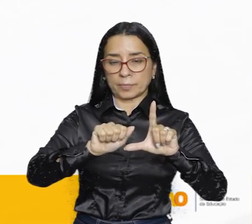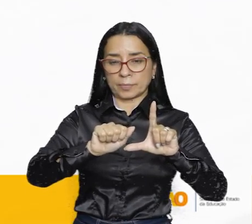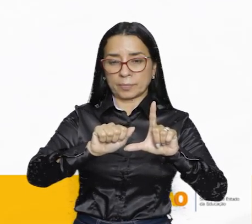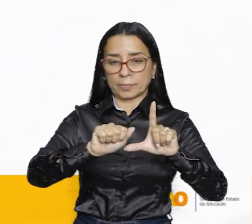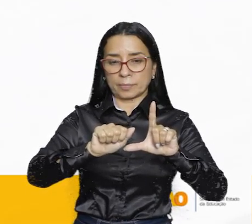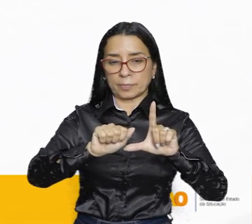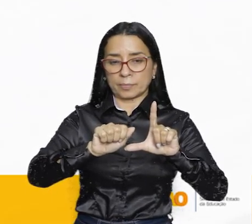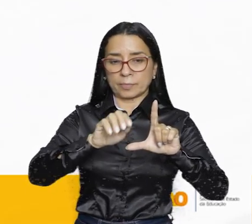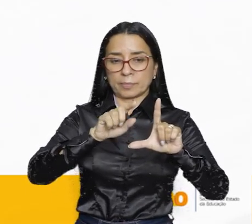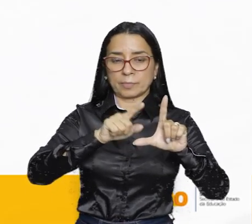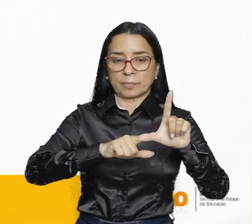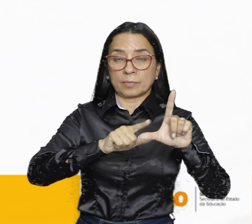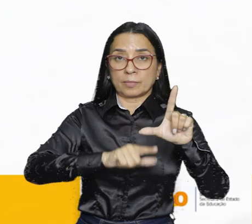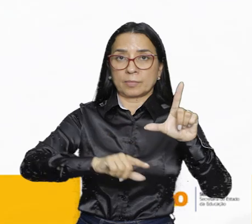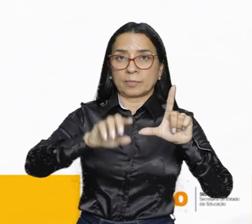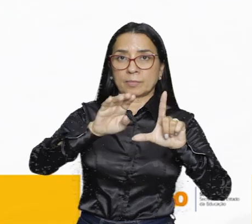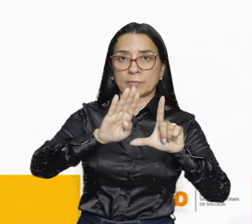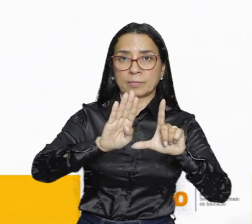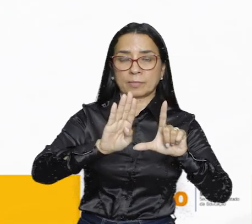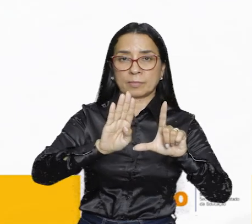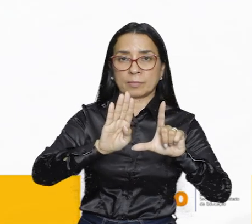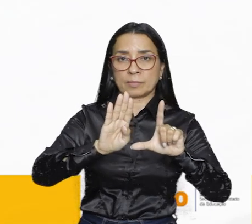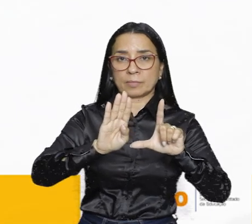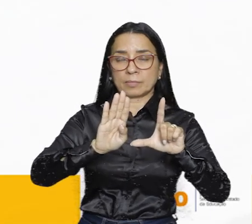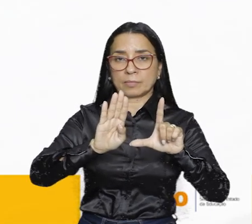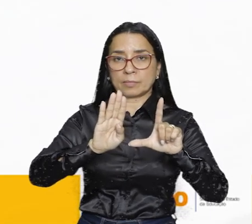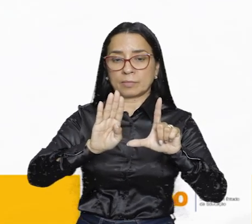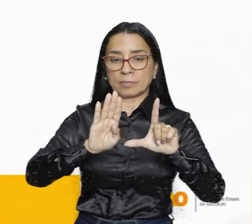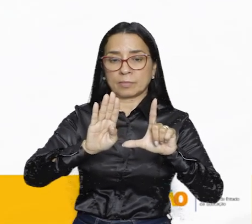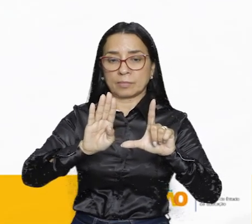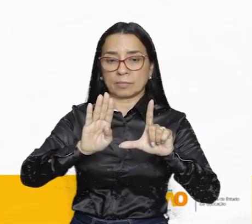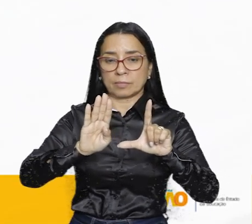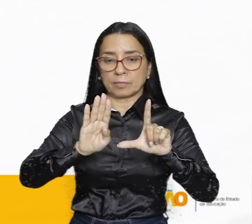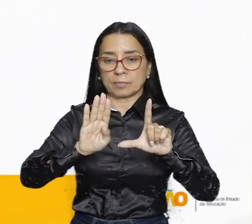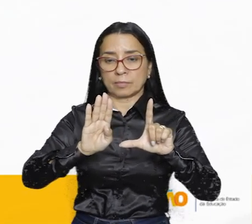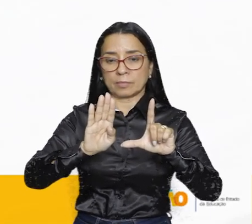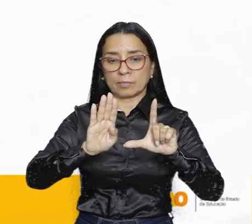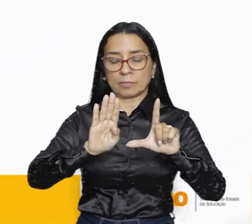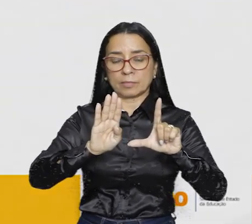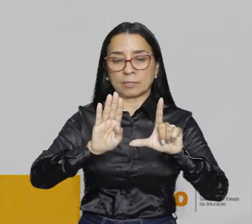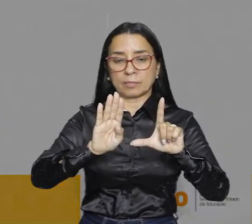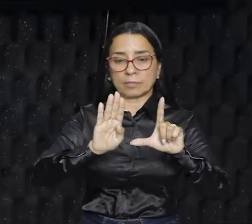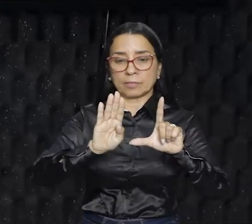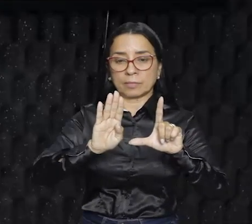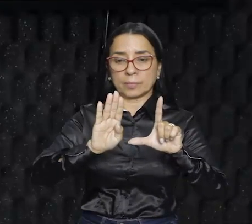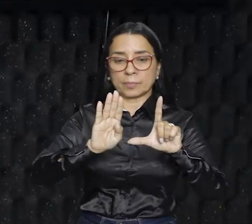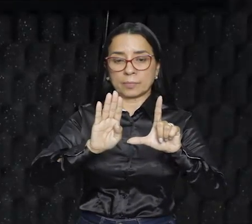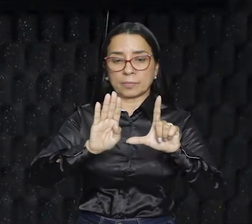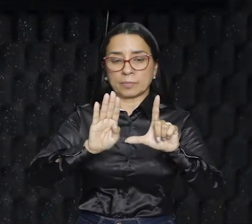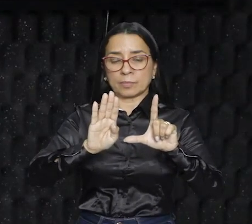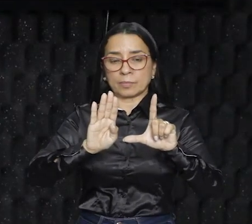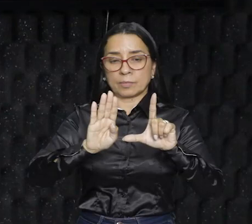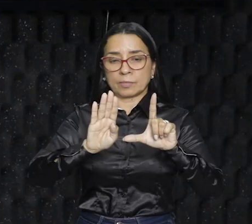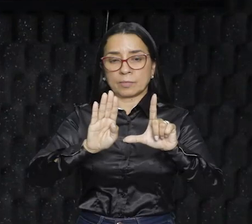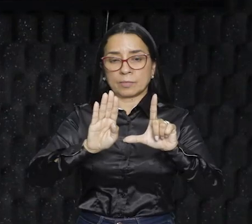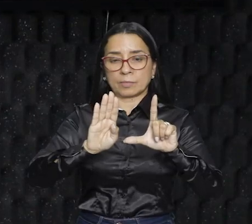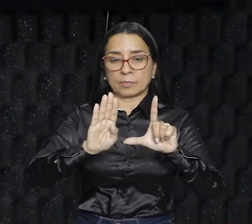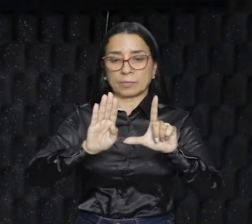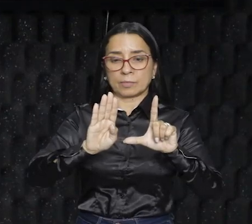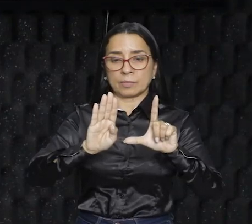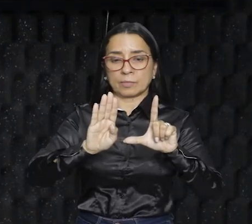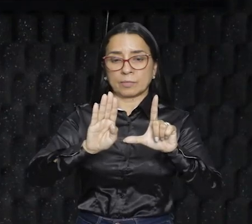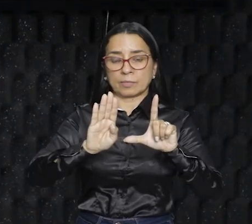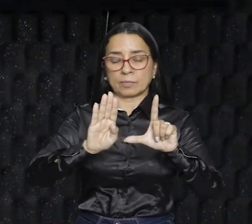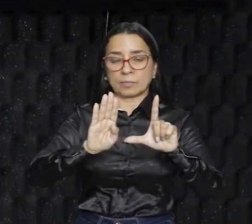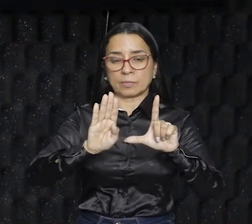ciência. B. O significado aparente daquilo que é lido acerca da natureza na Bíblia